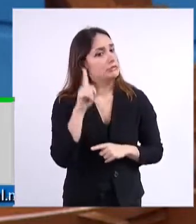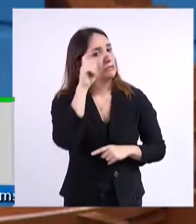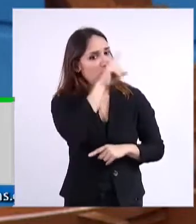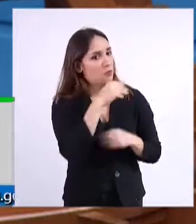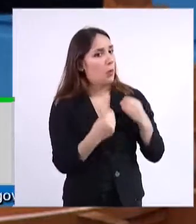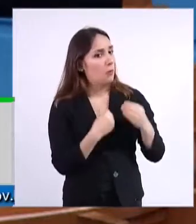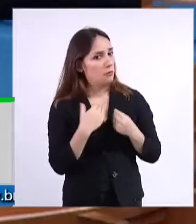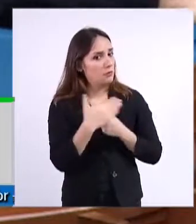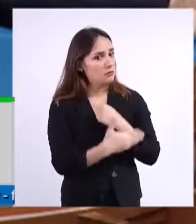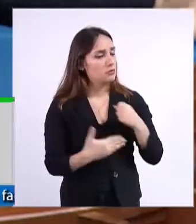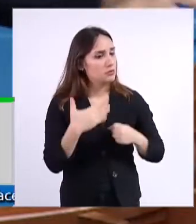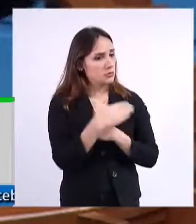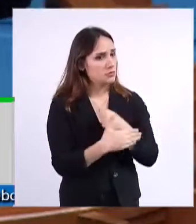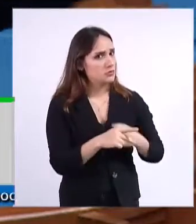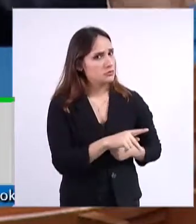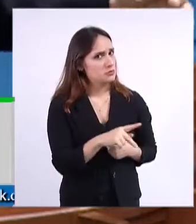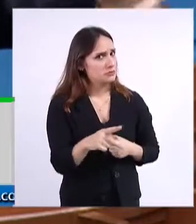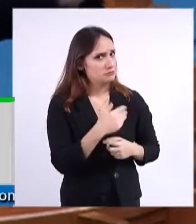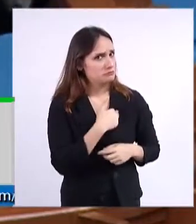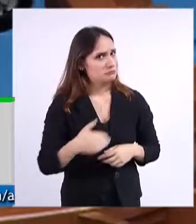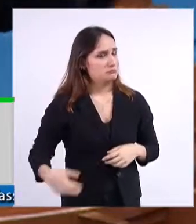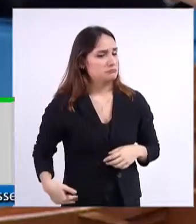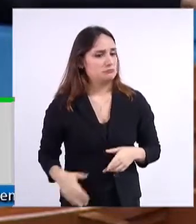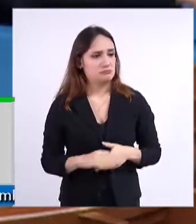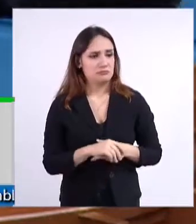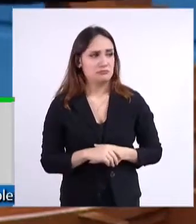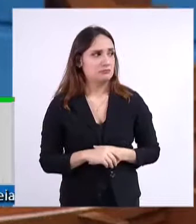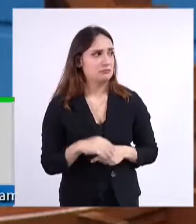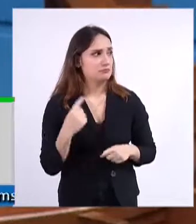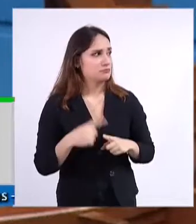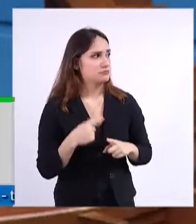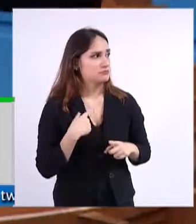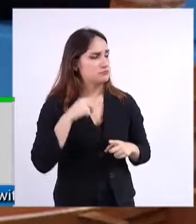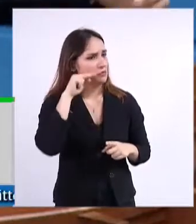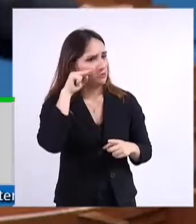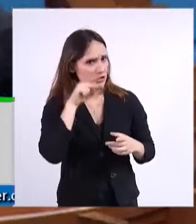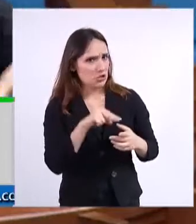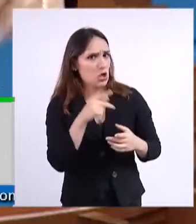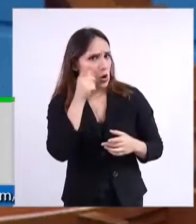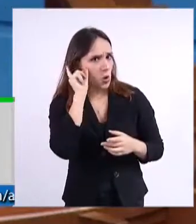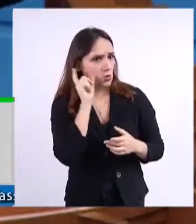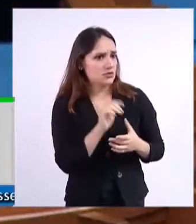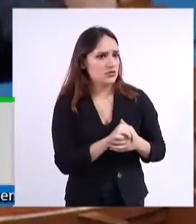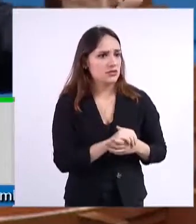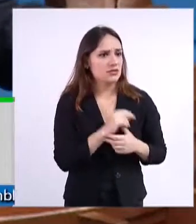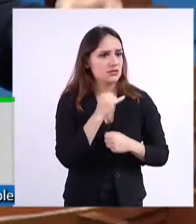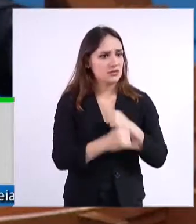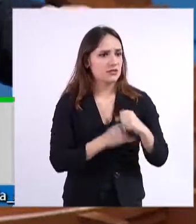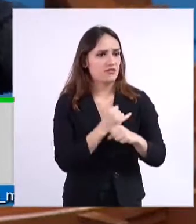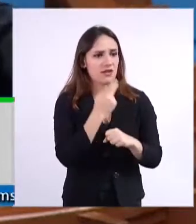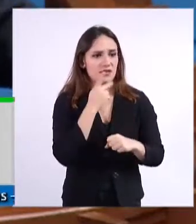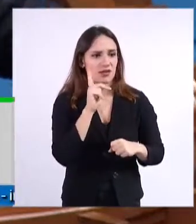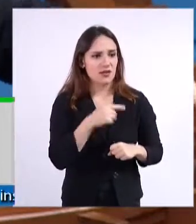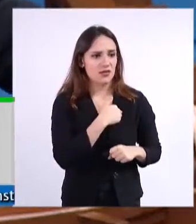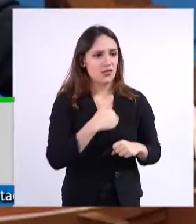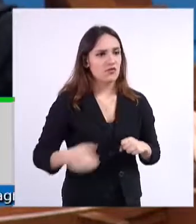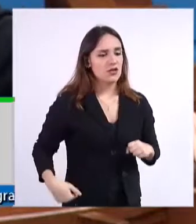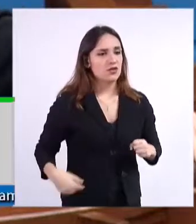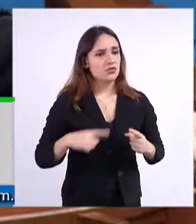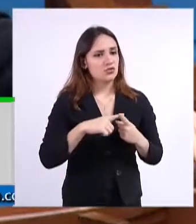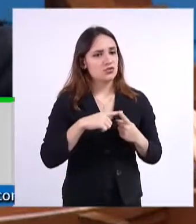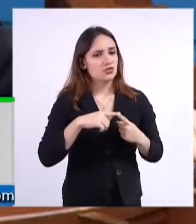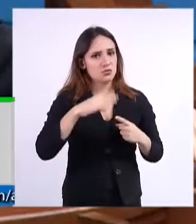de defender esse governo que eu li ontem na internet e achei interessante, um governo de milicos e